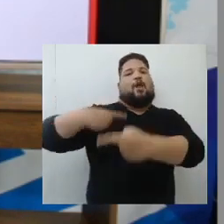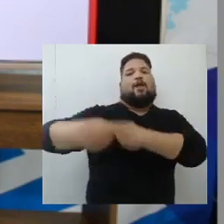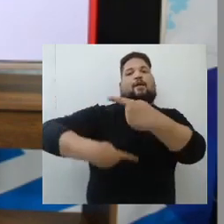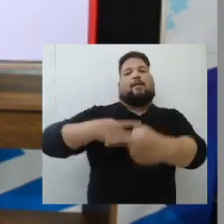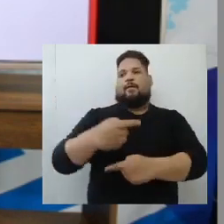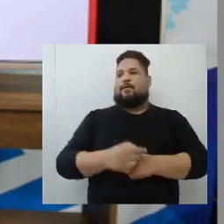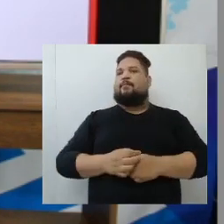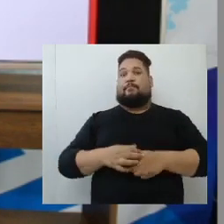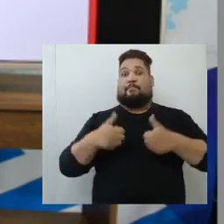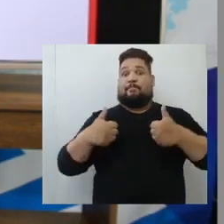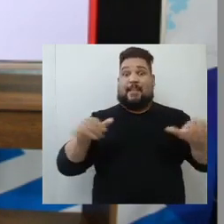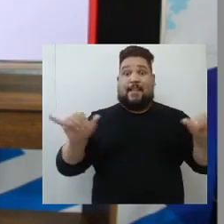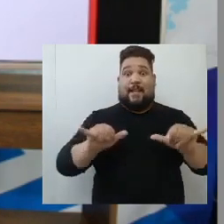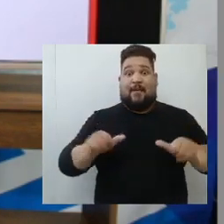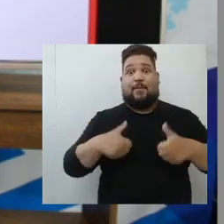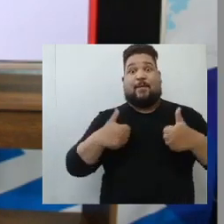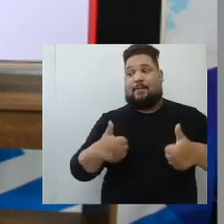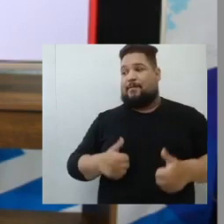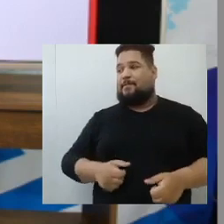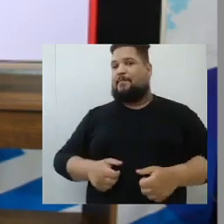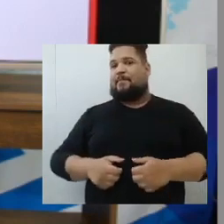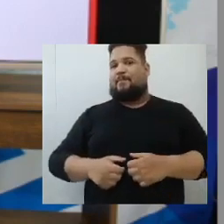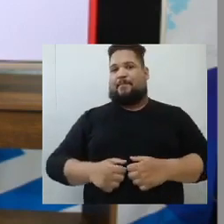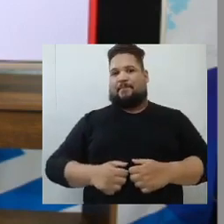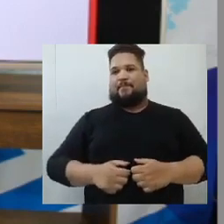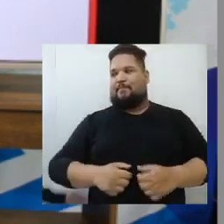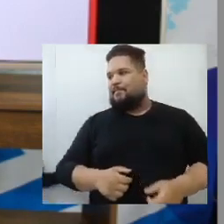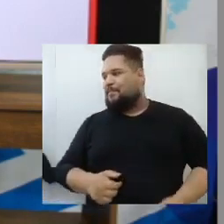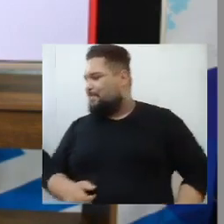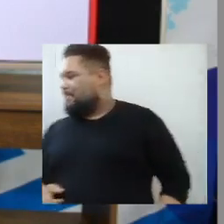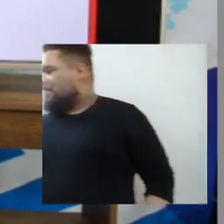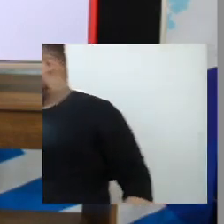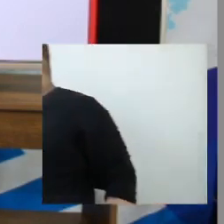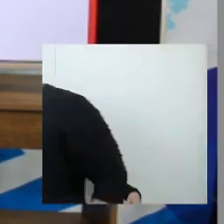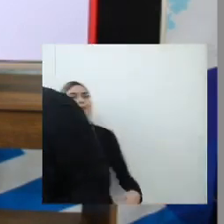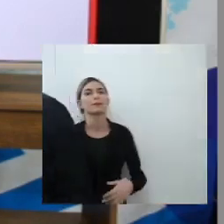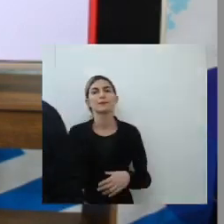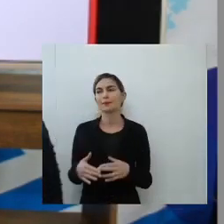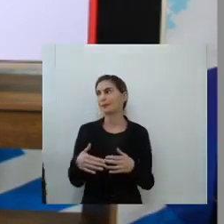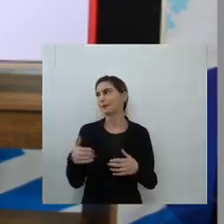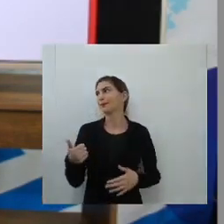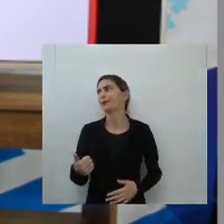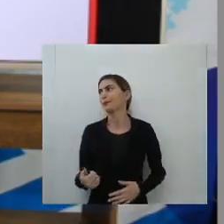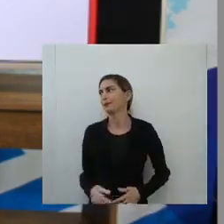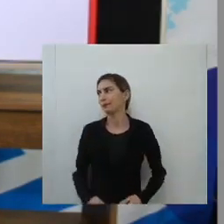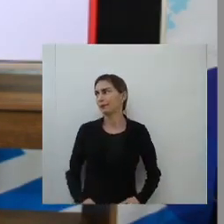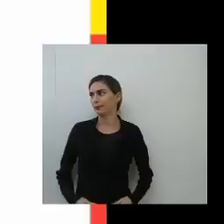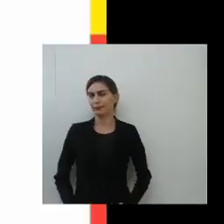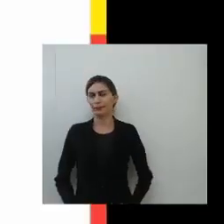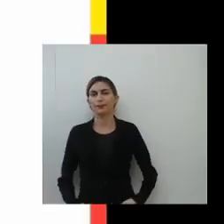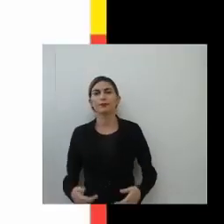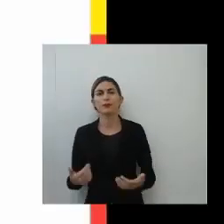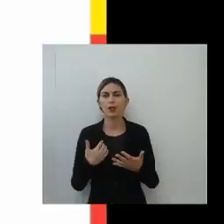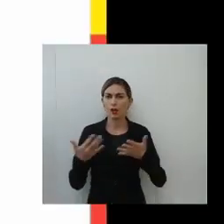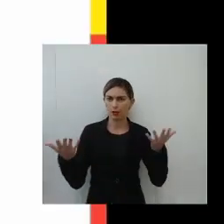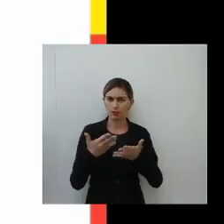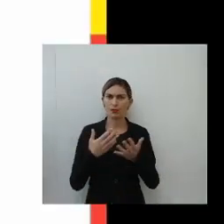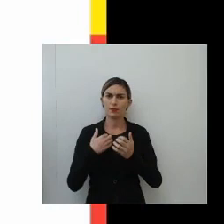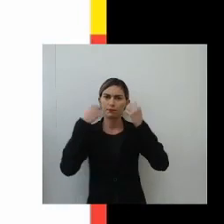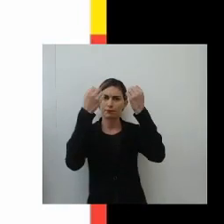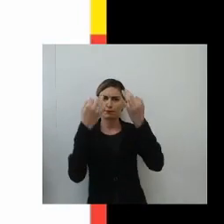descendentes. Tranquilão? Beleza? Vamos lá. Seguindo. Esses princípios básicos do que estou tratando com